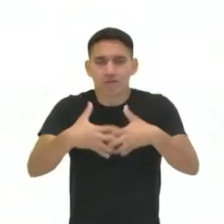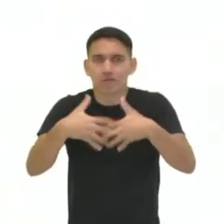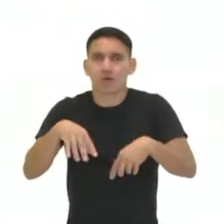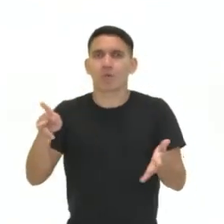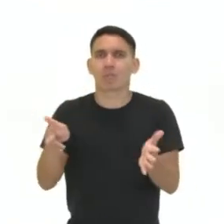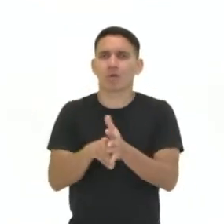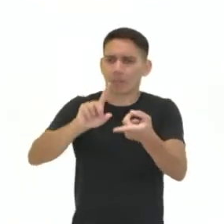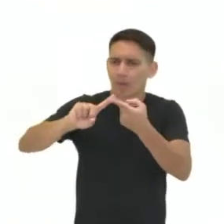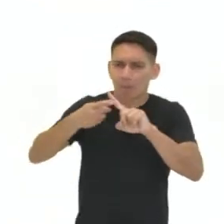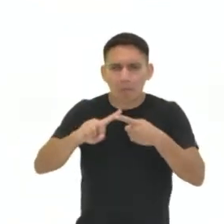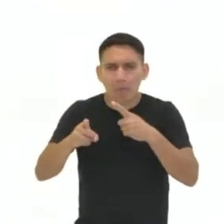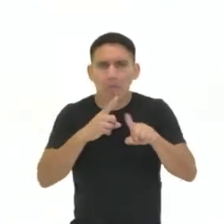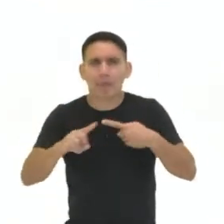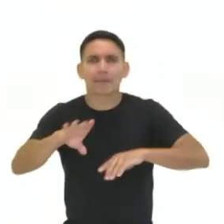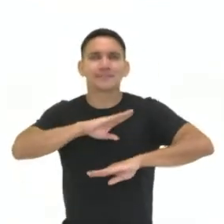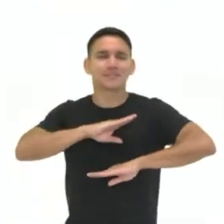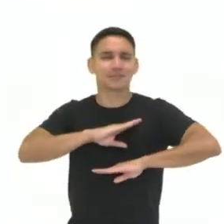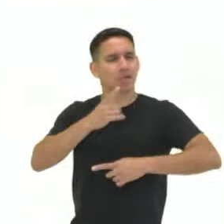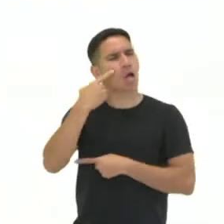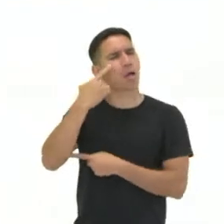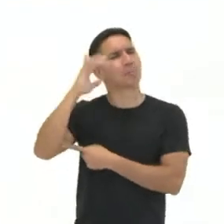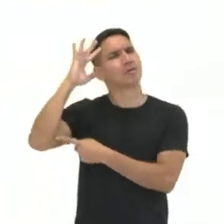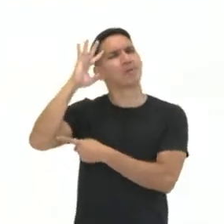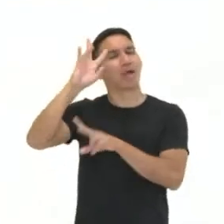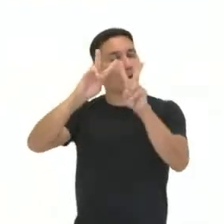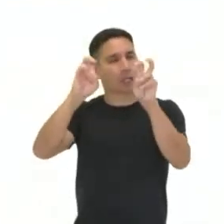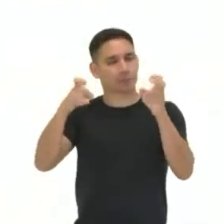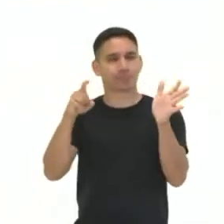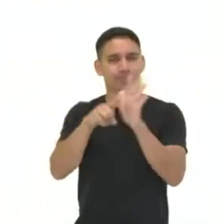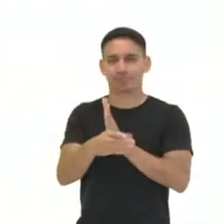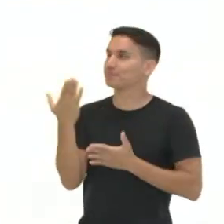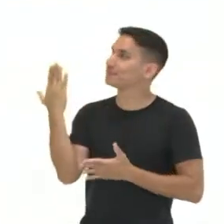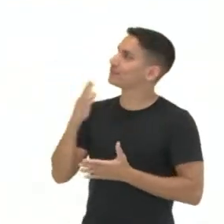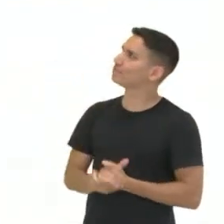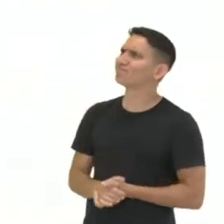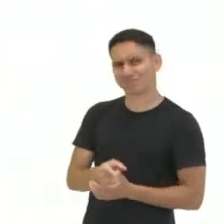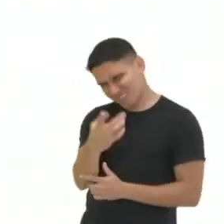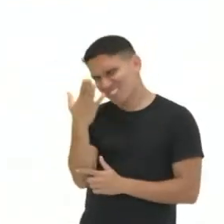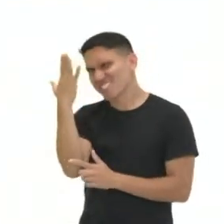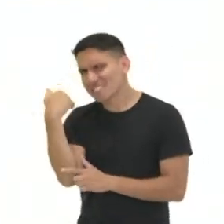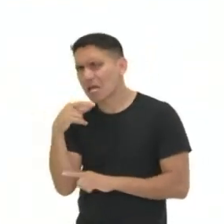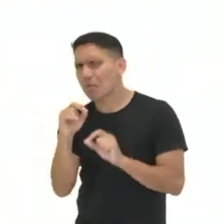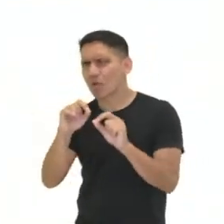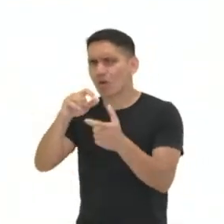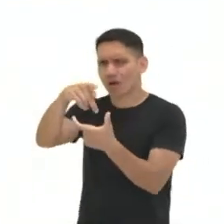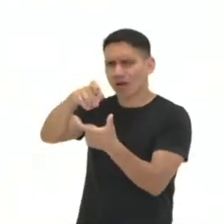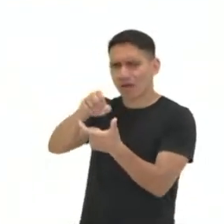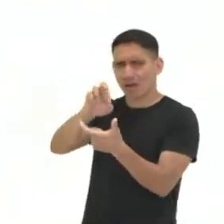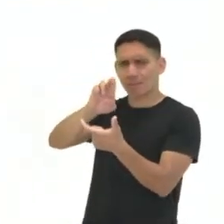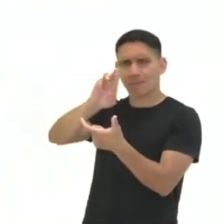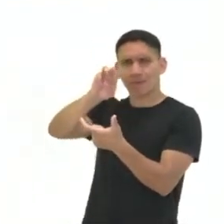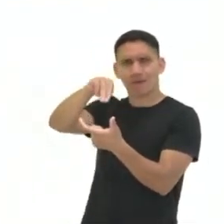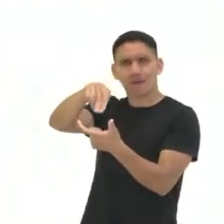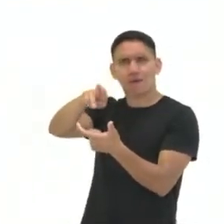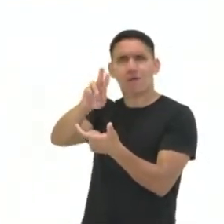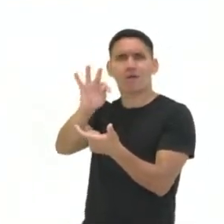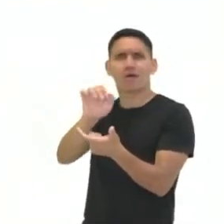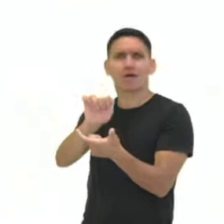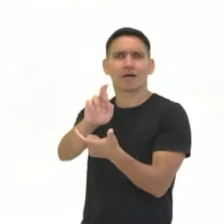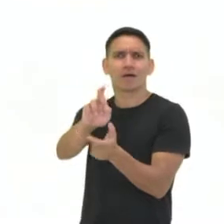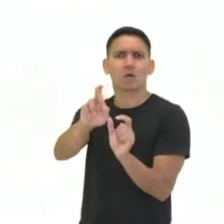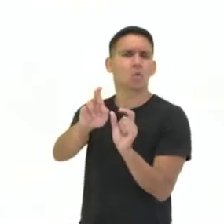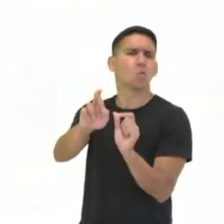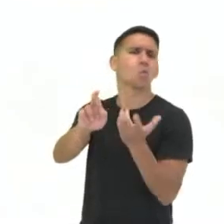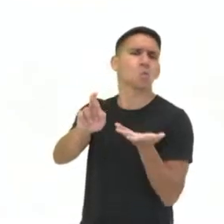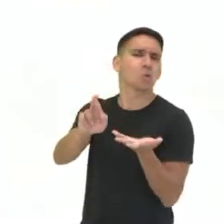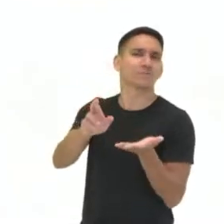resolução de problemas. Vamos pensar um pouquinho. Você sabe o que é permutar? Como